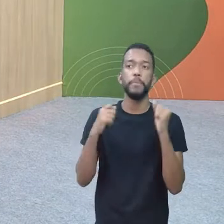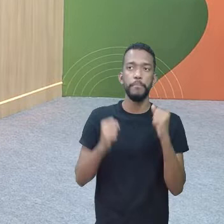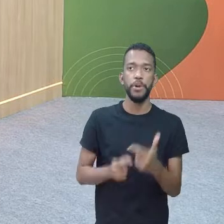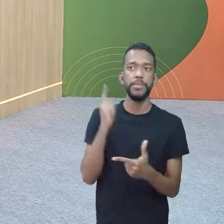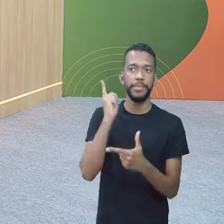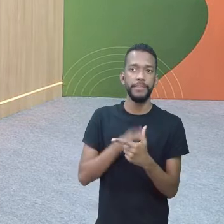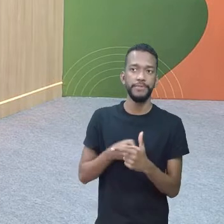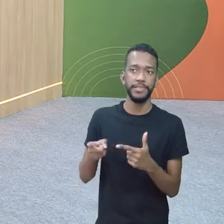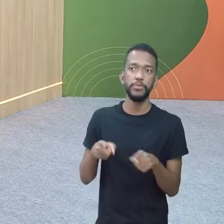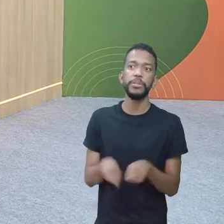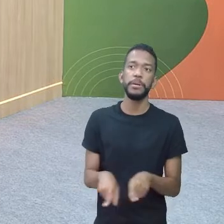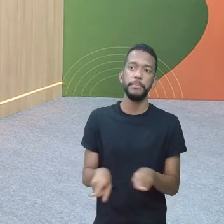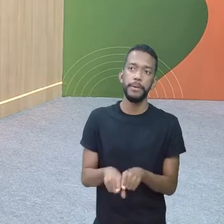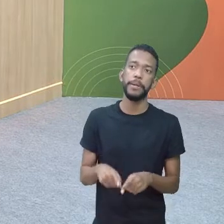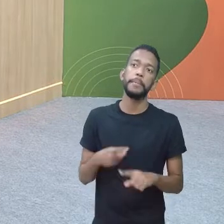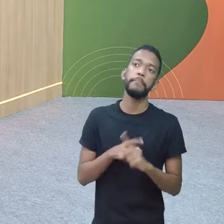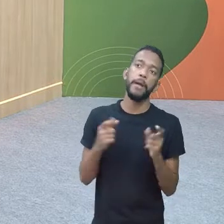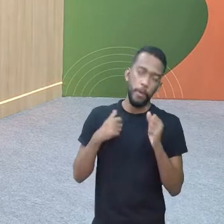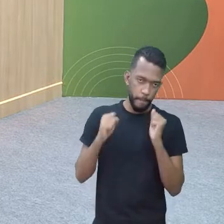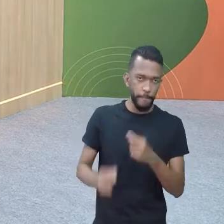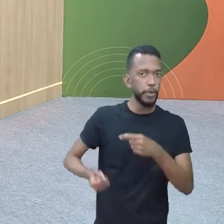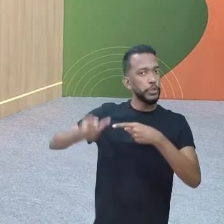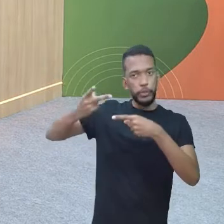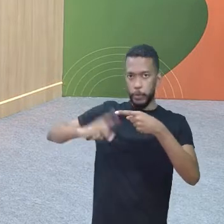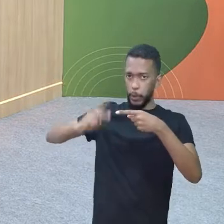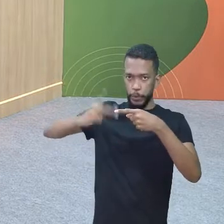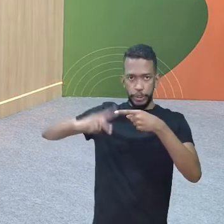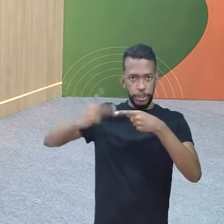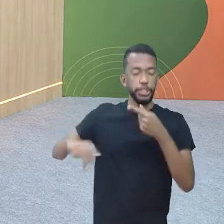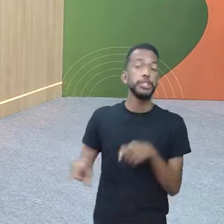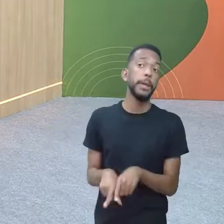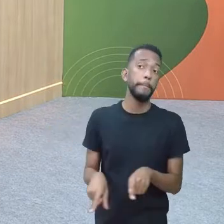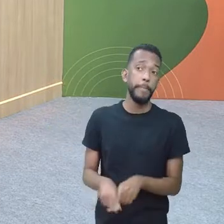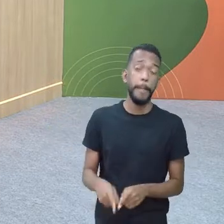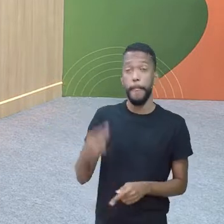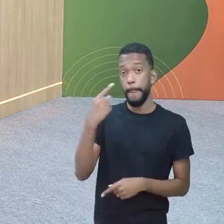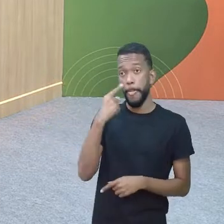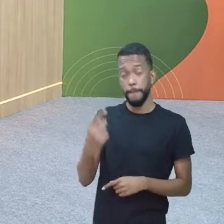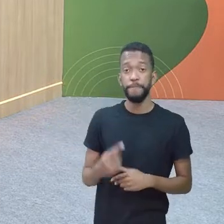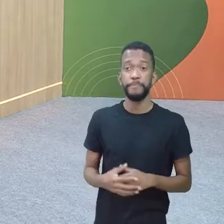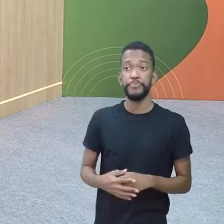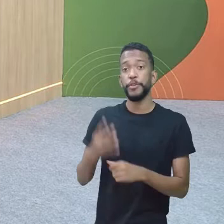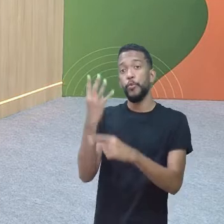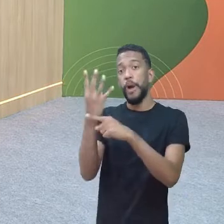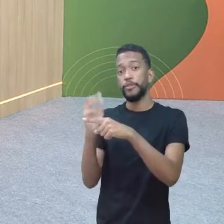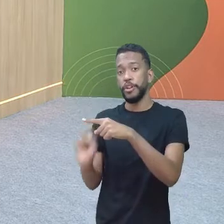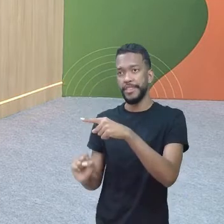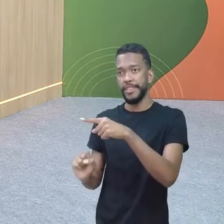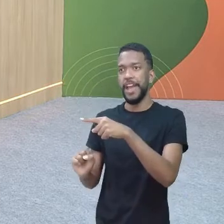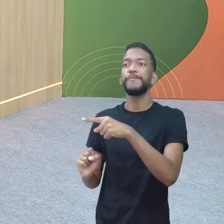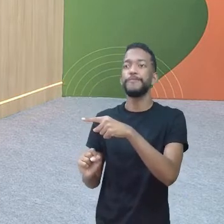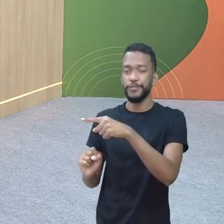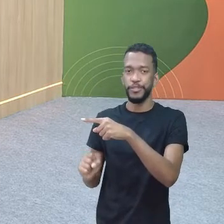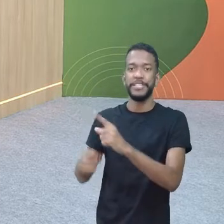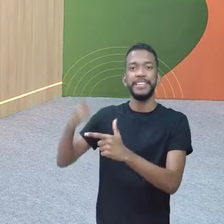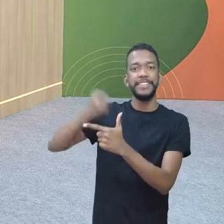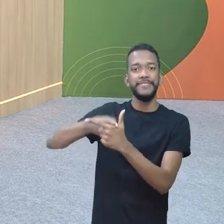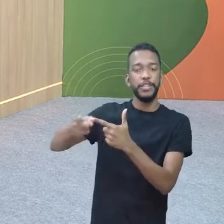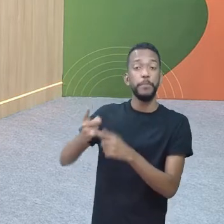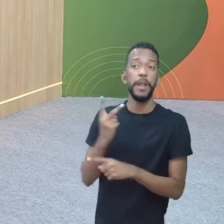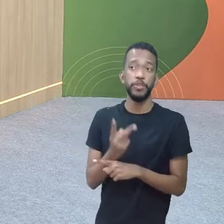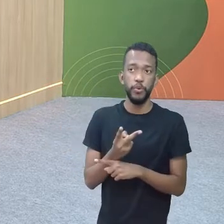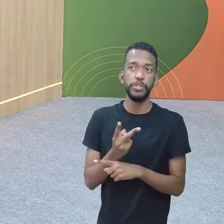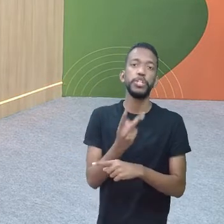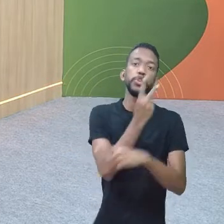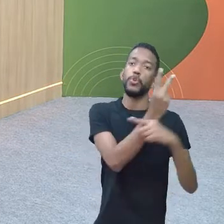fizer a divisão, eu tenho que fazer a divisão também nos dois termos, tá? Então, aqui a gente vai ter, ó, 4/8 dividido para 2 vai